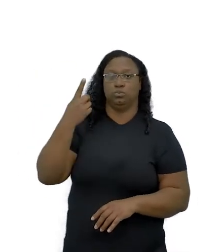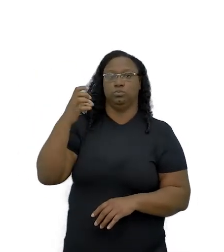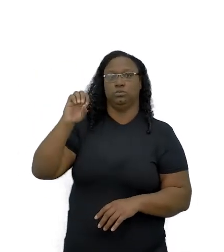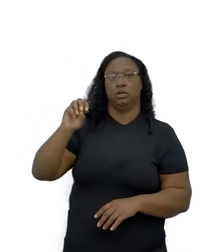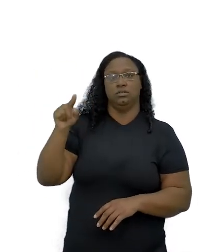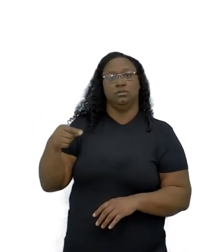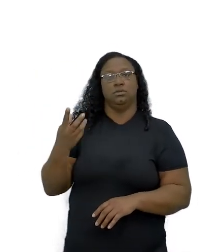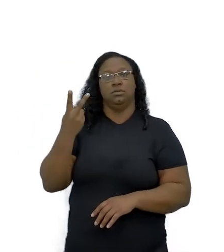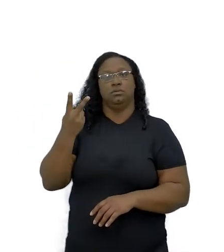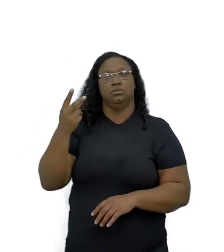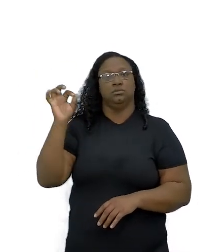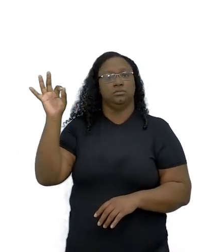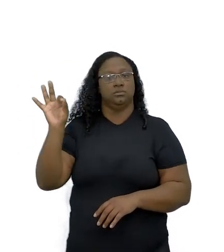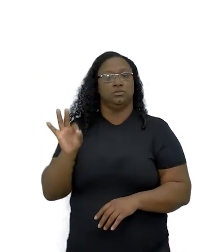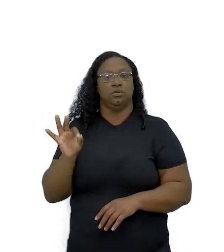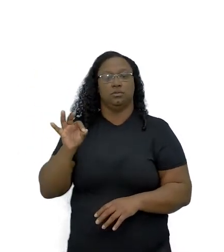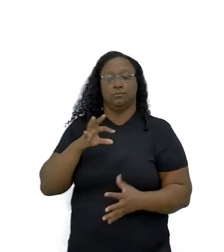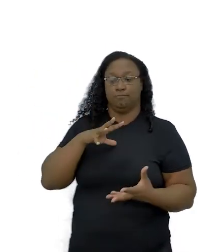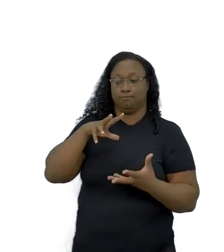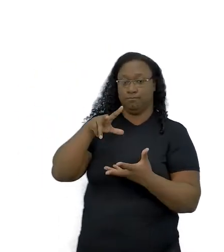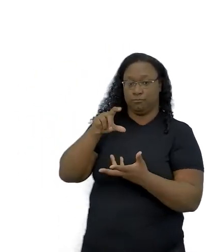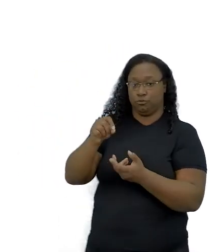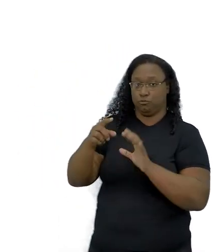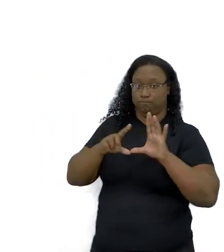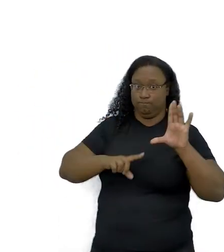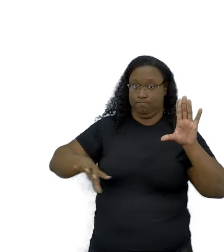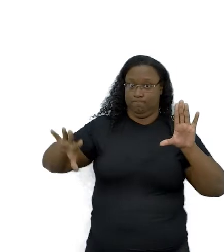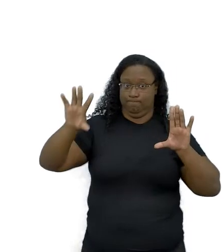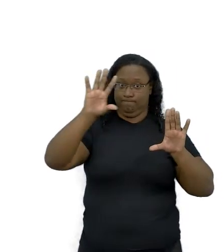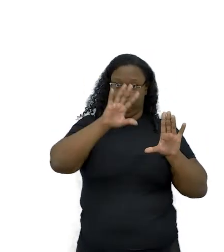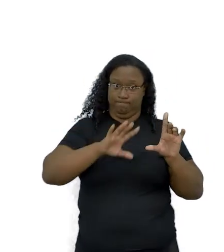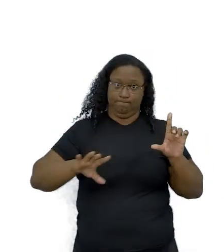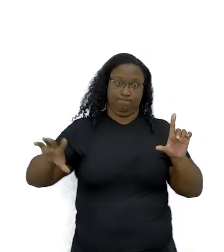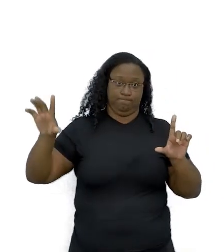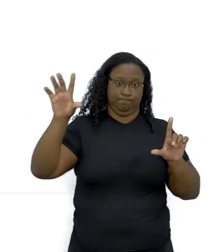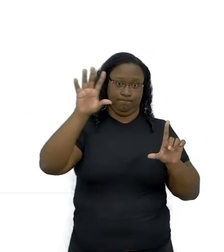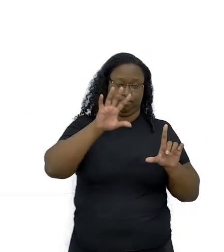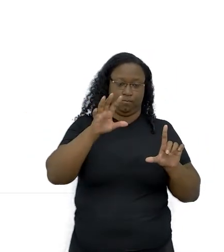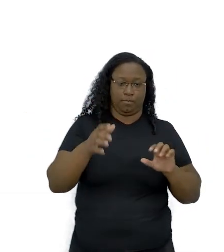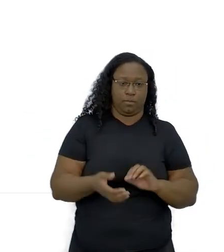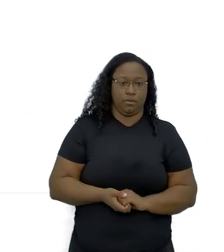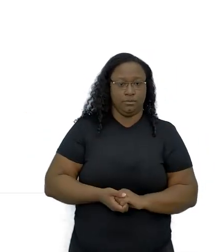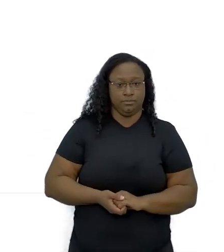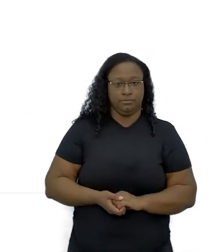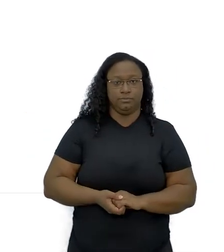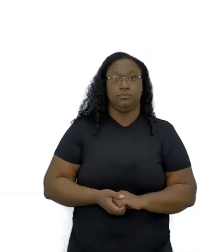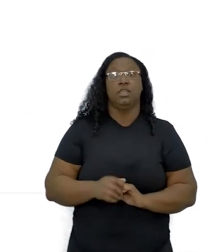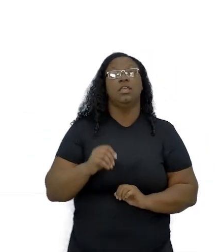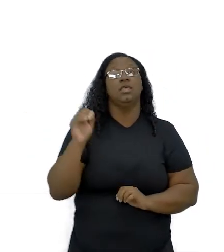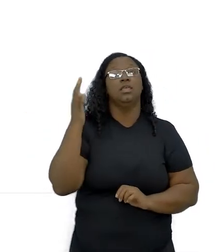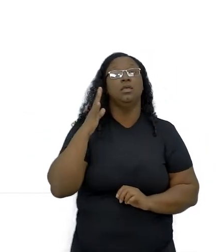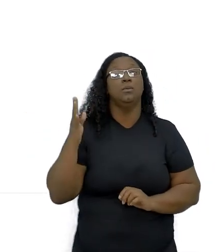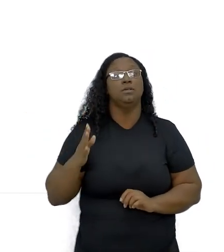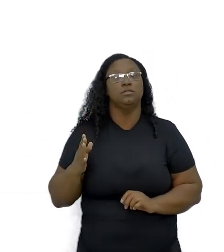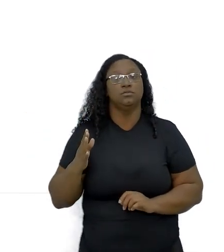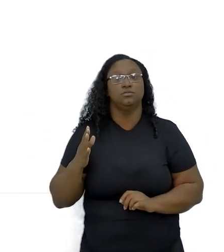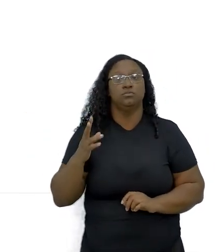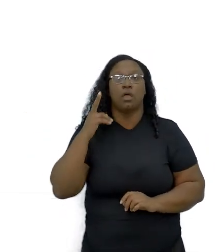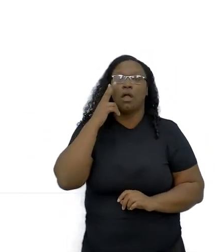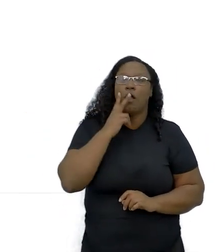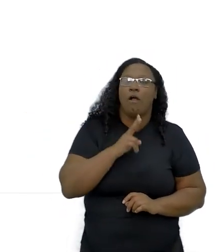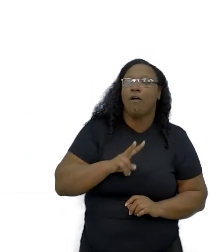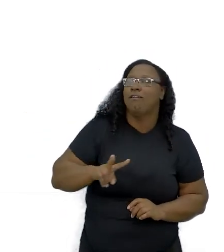essa configuração aí para a produção de eletricidade. E agora vamos ver o Brasil. Olha que coisa linda a do